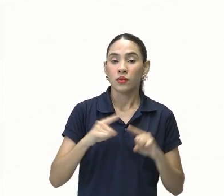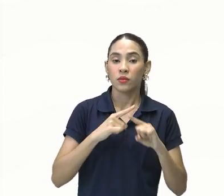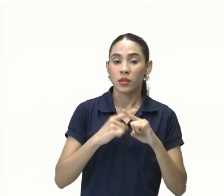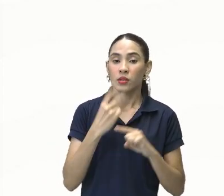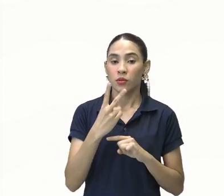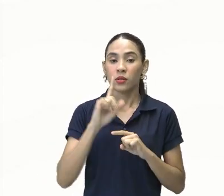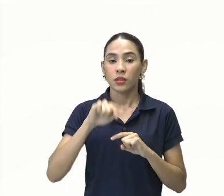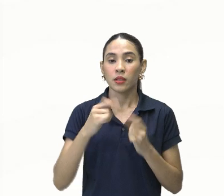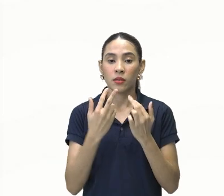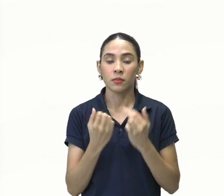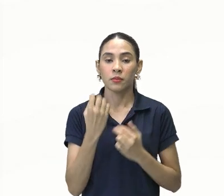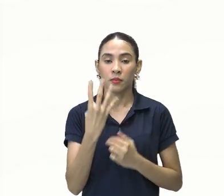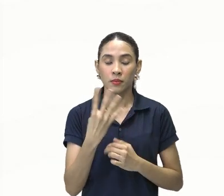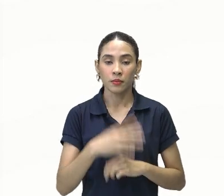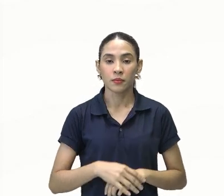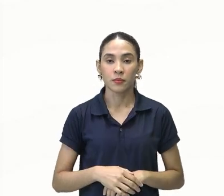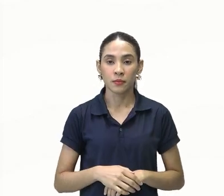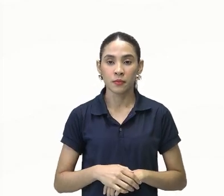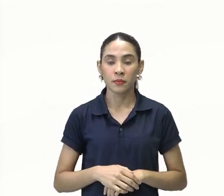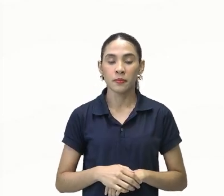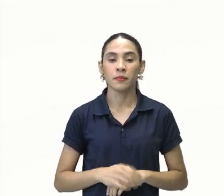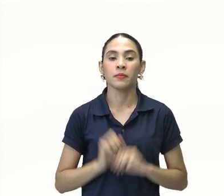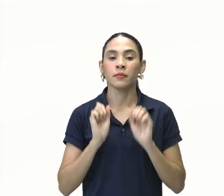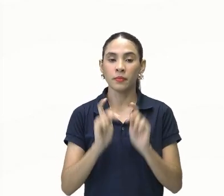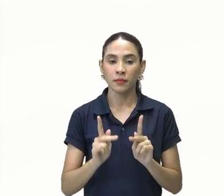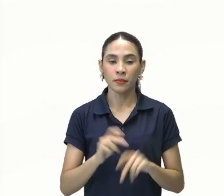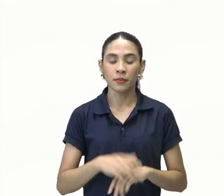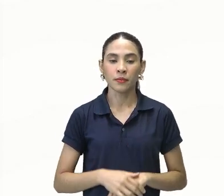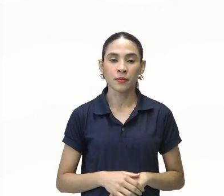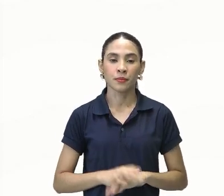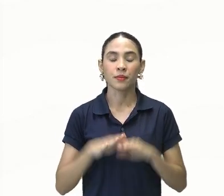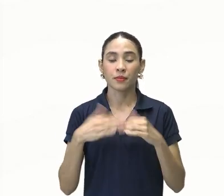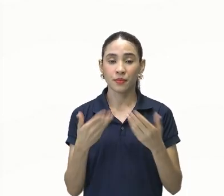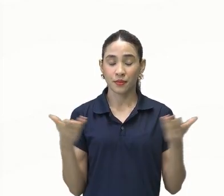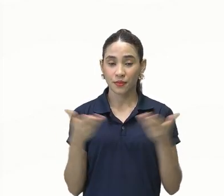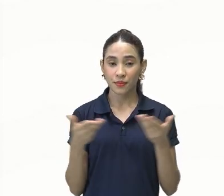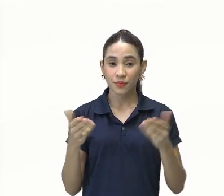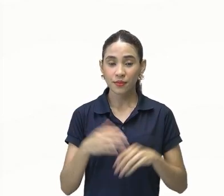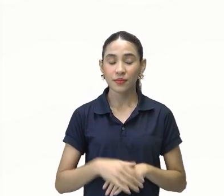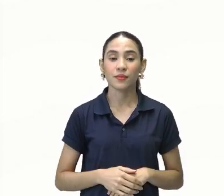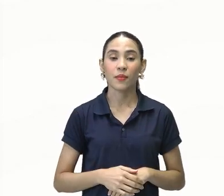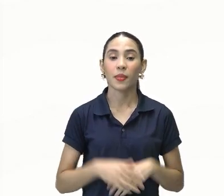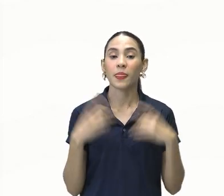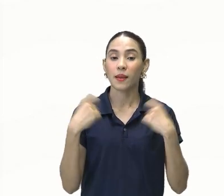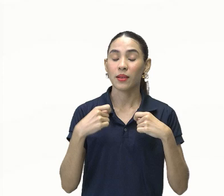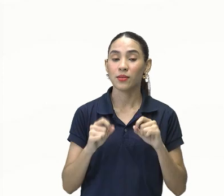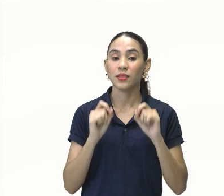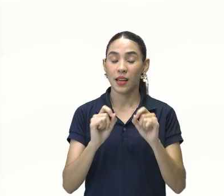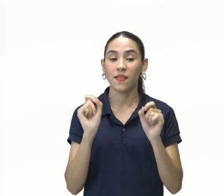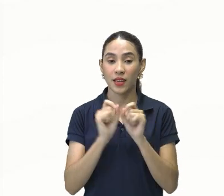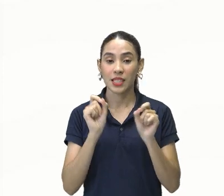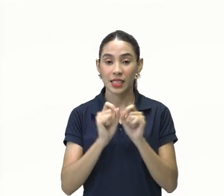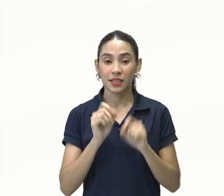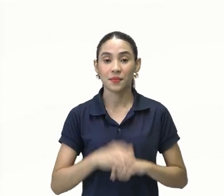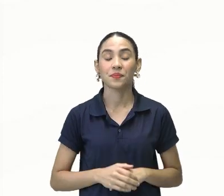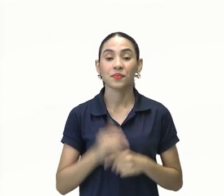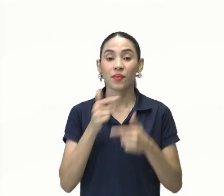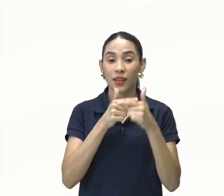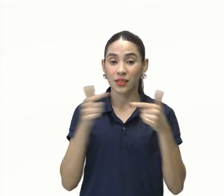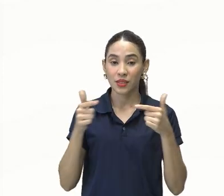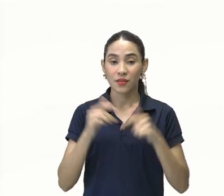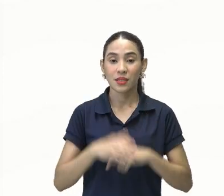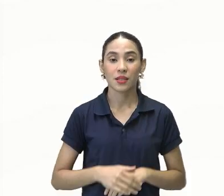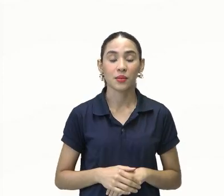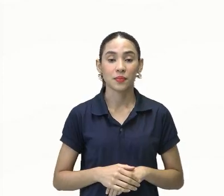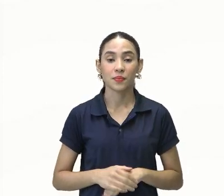2 é 4. Tá bom? E agora, logicamente, eu preciso resolver a minha